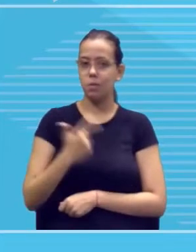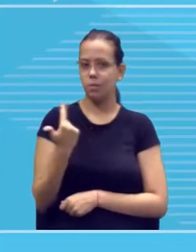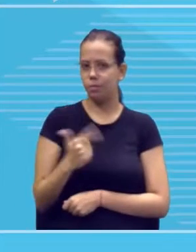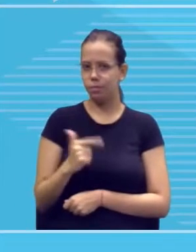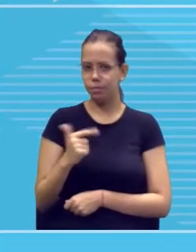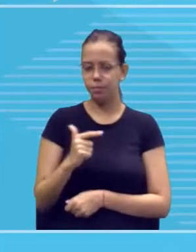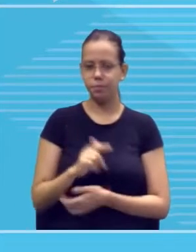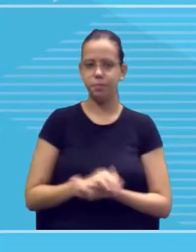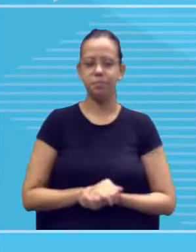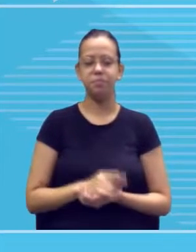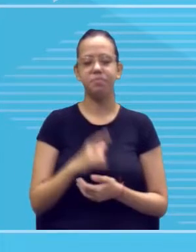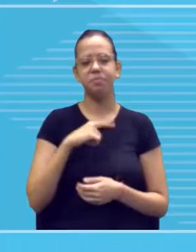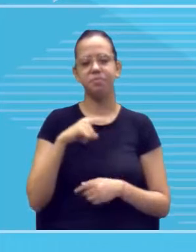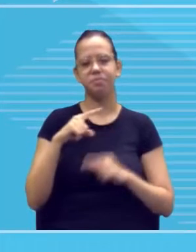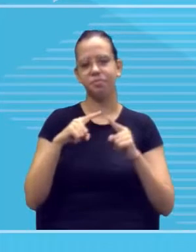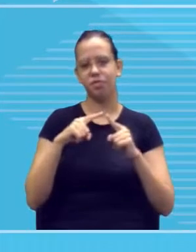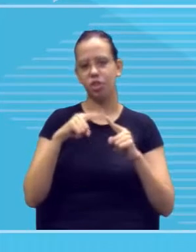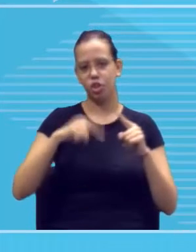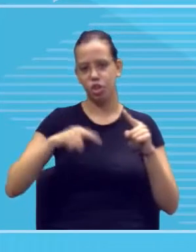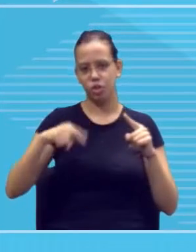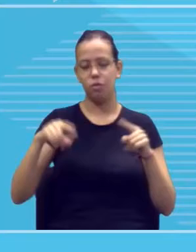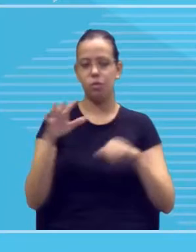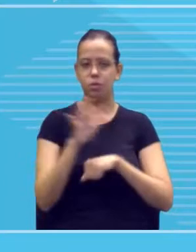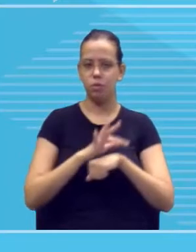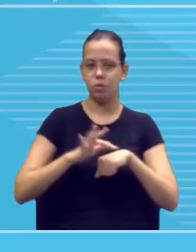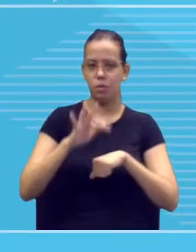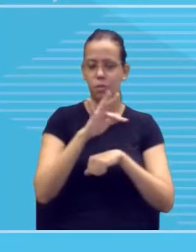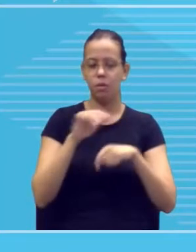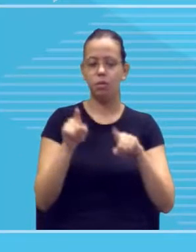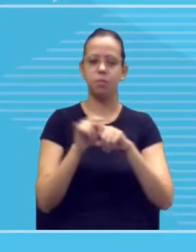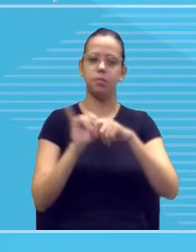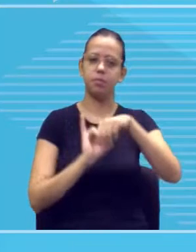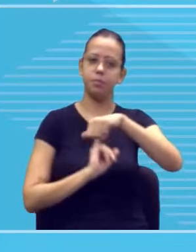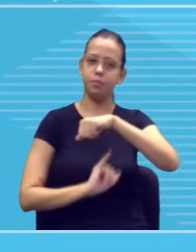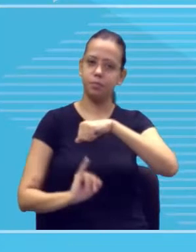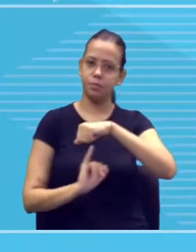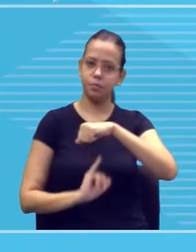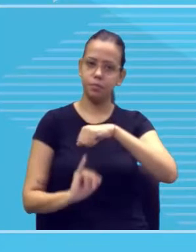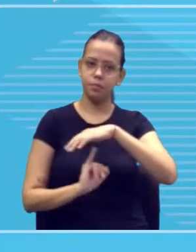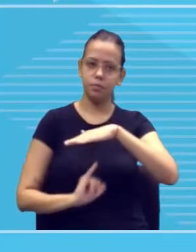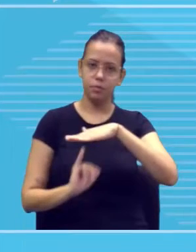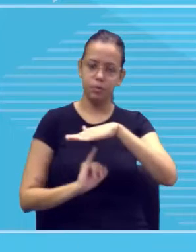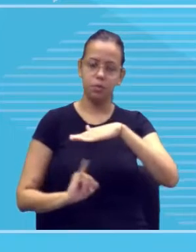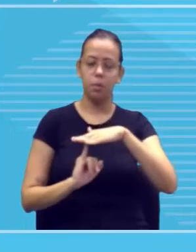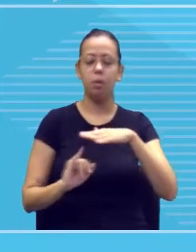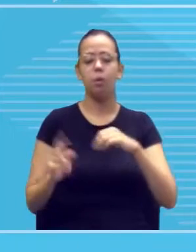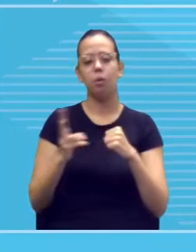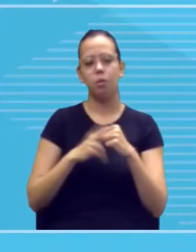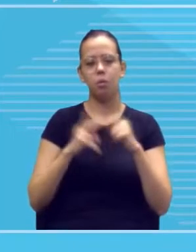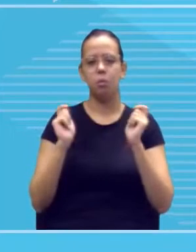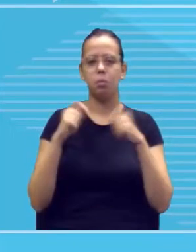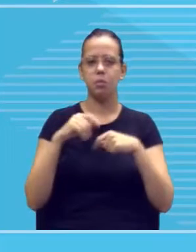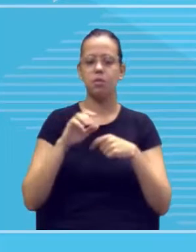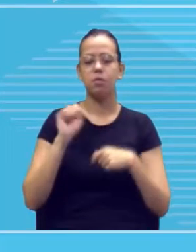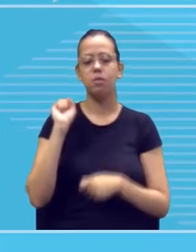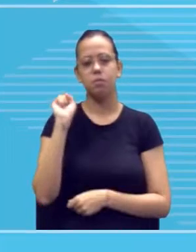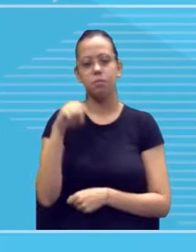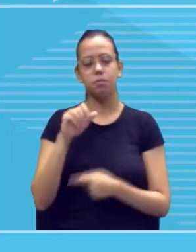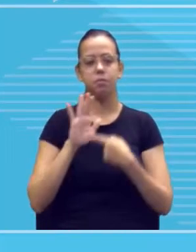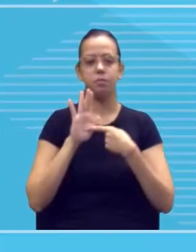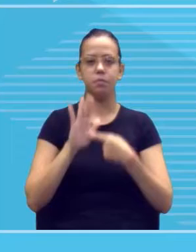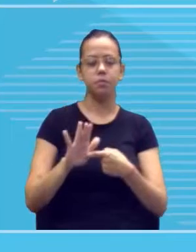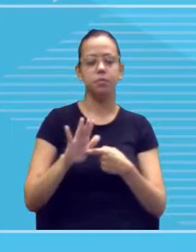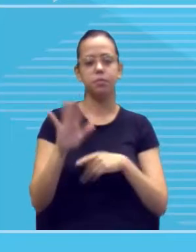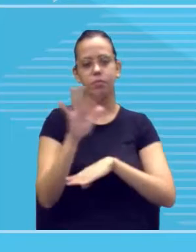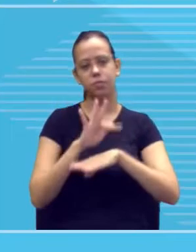tá aí a gente chama de graus de formalidade de informalidade verbos modais Podem sim expressar formalidade ou